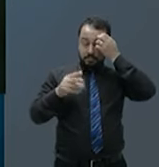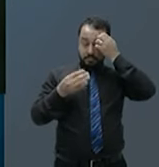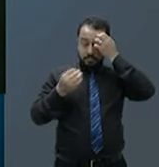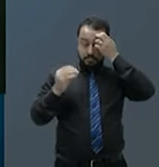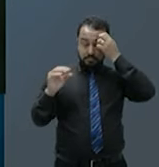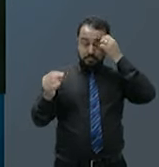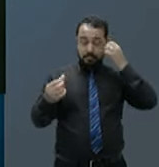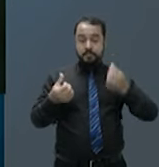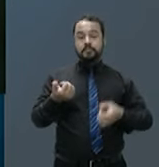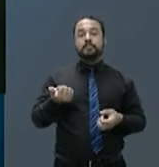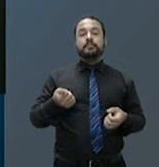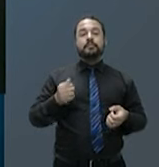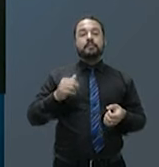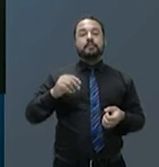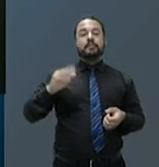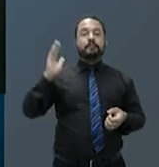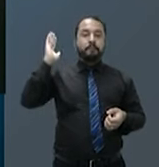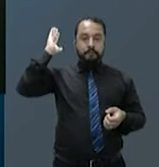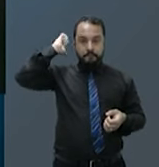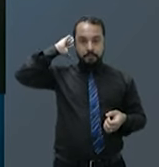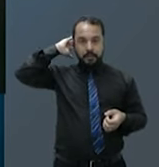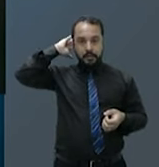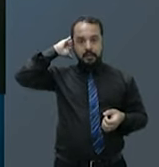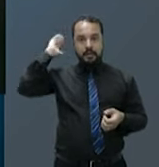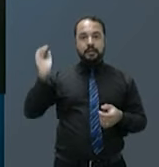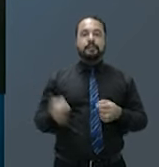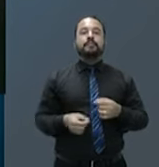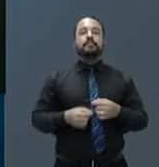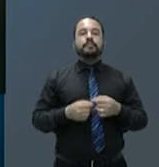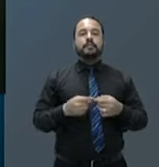2.006.910 do Pará. Constou expressamente do acórdão